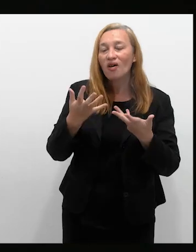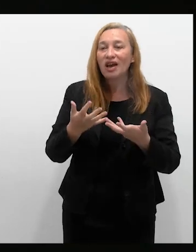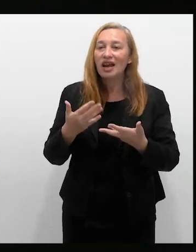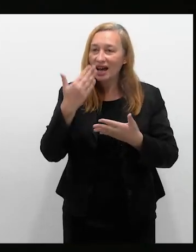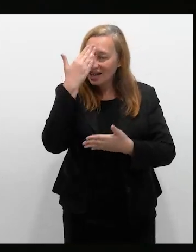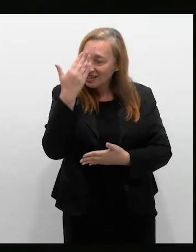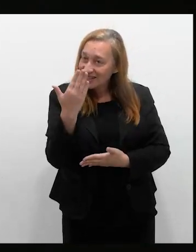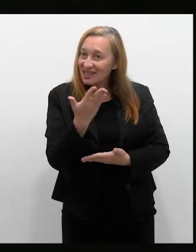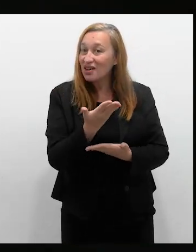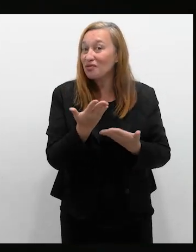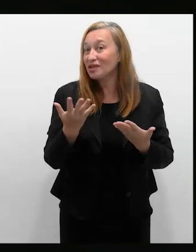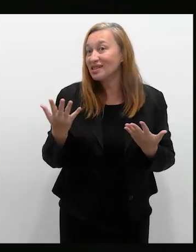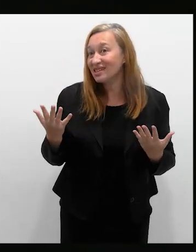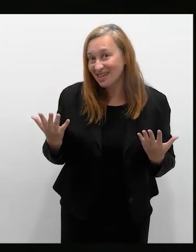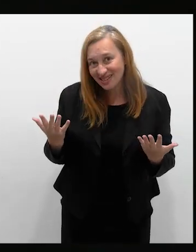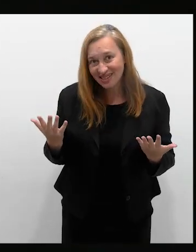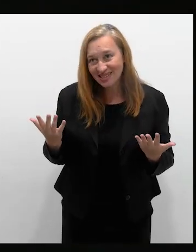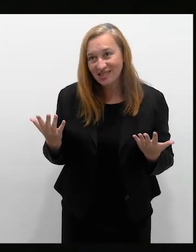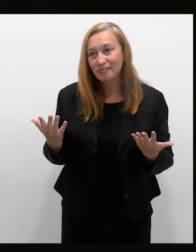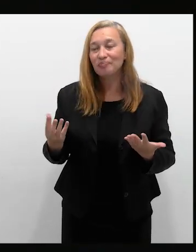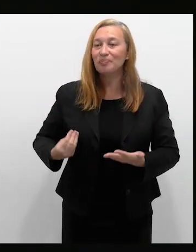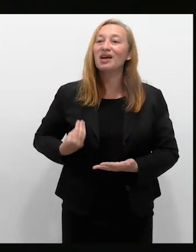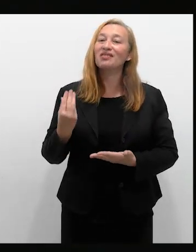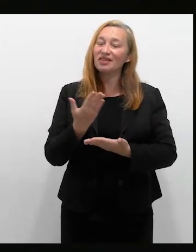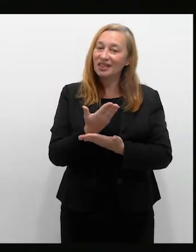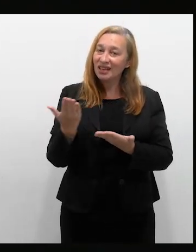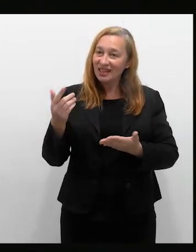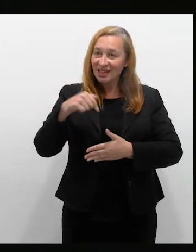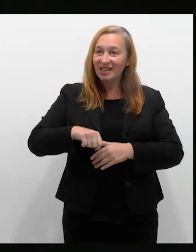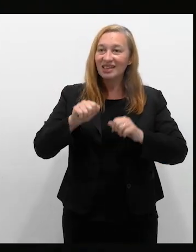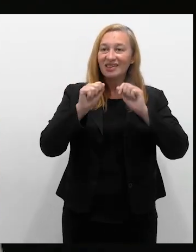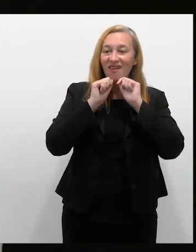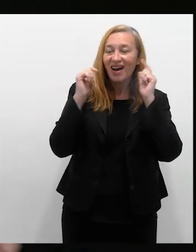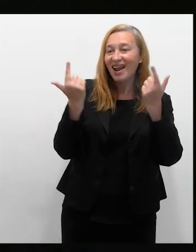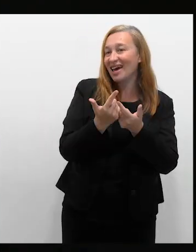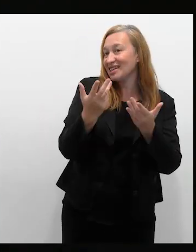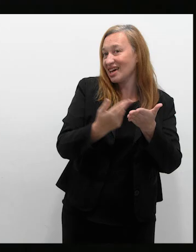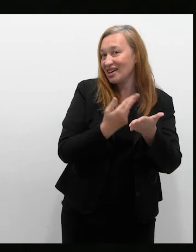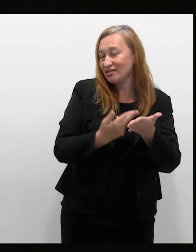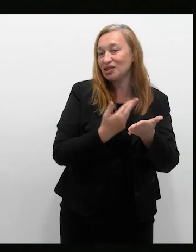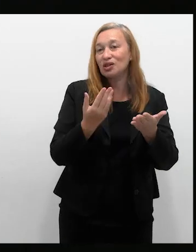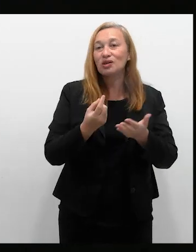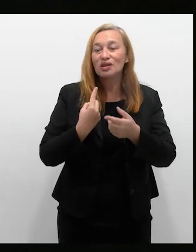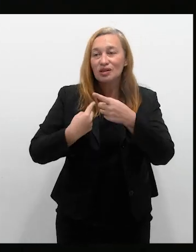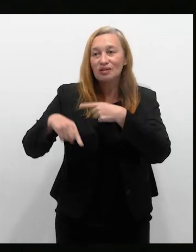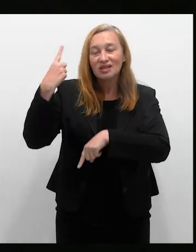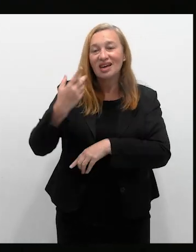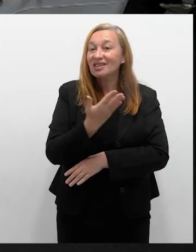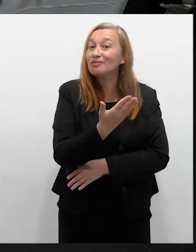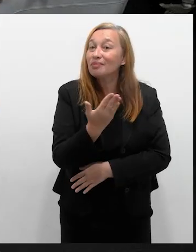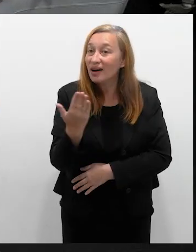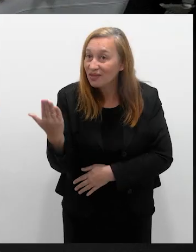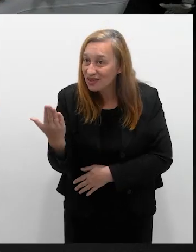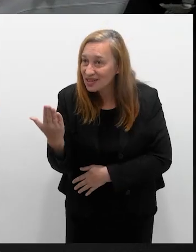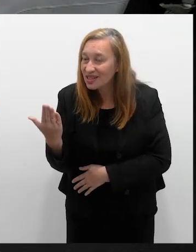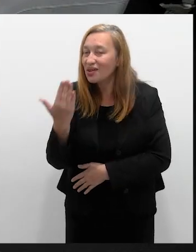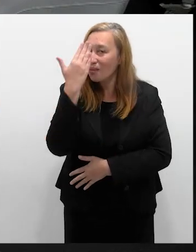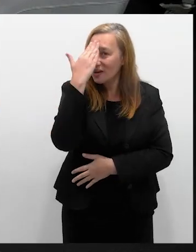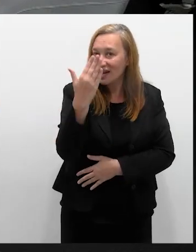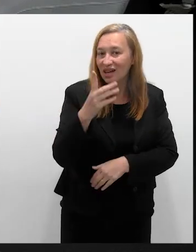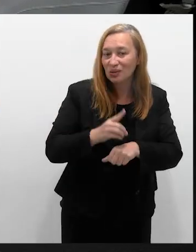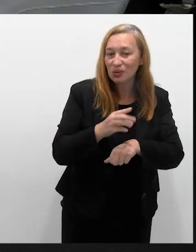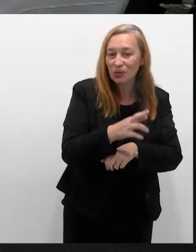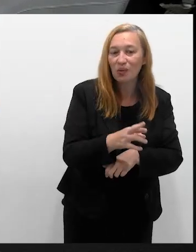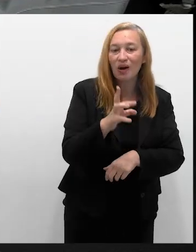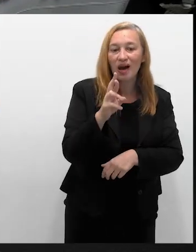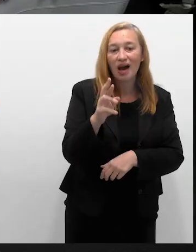deliciosíssimo de ler. E com isso, eu quero agradecer muitíssimo a vocês pela presença aqui no nosso Alerj Revista de hoje. Sucesso